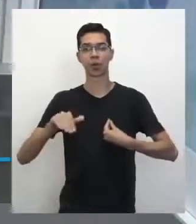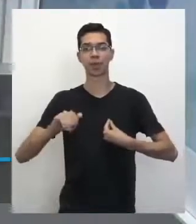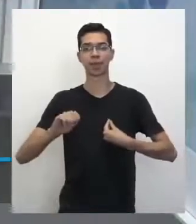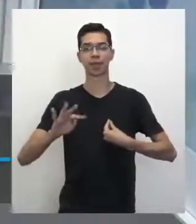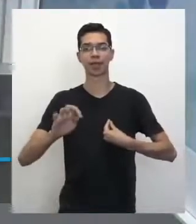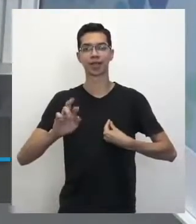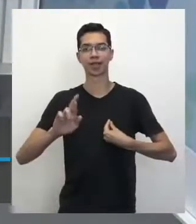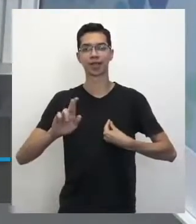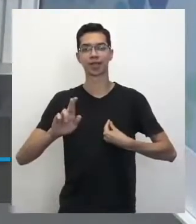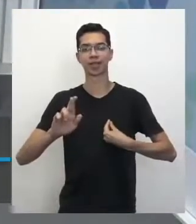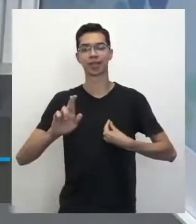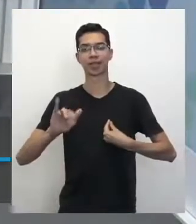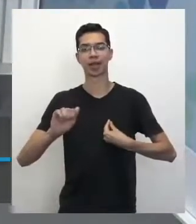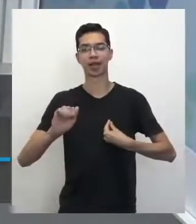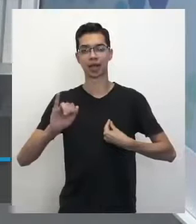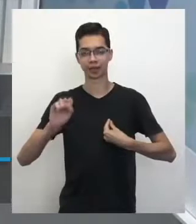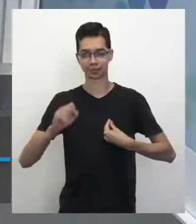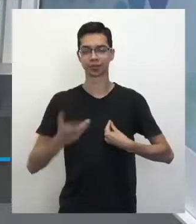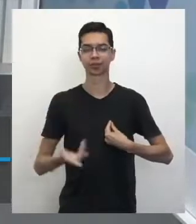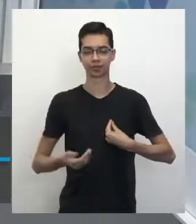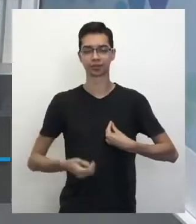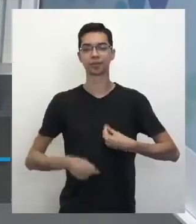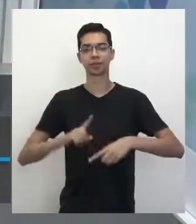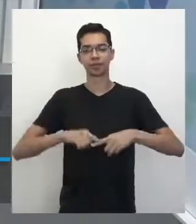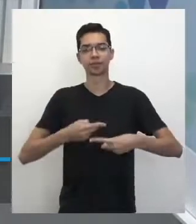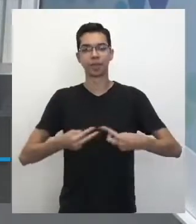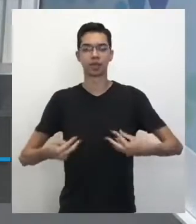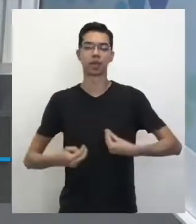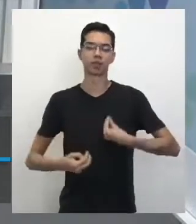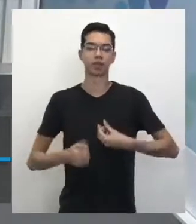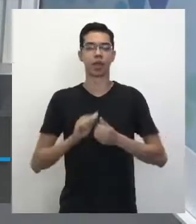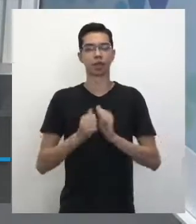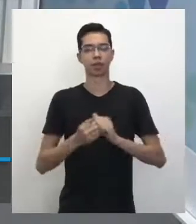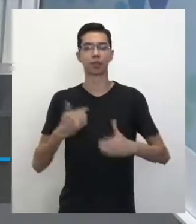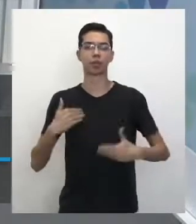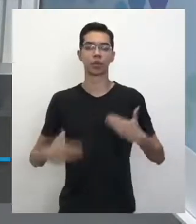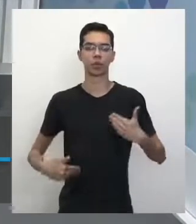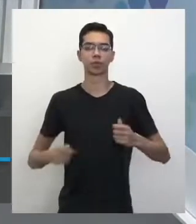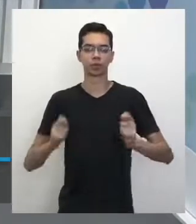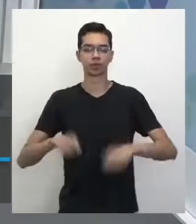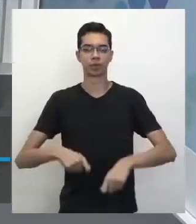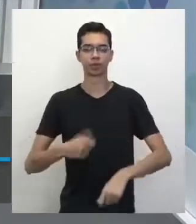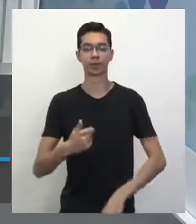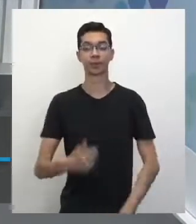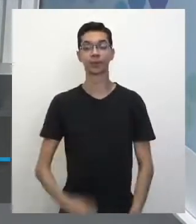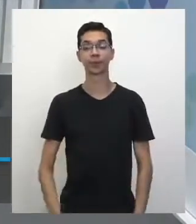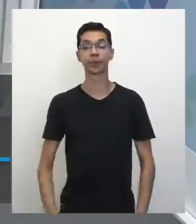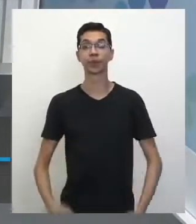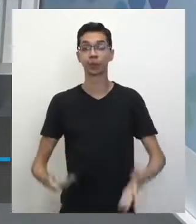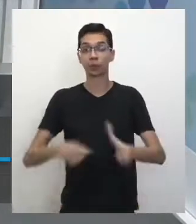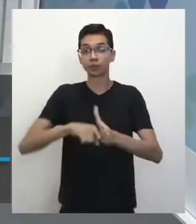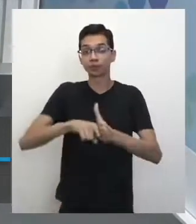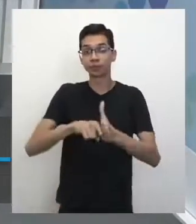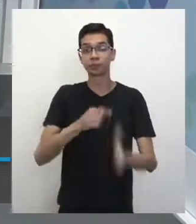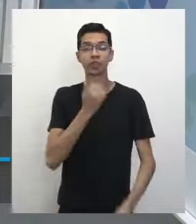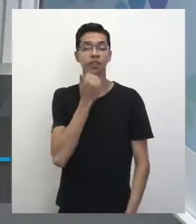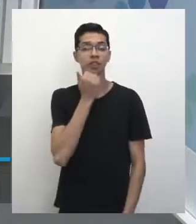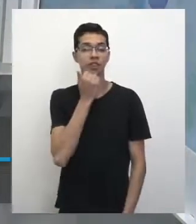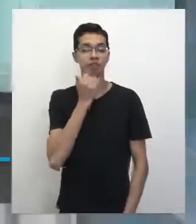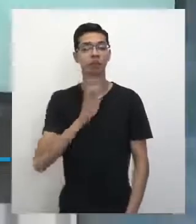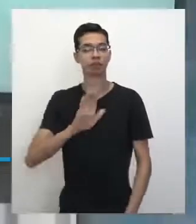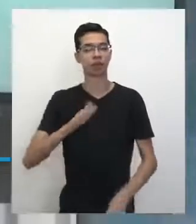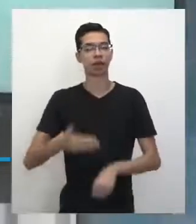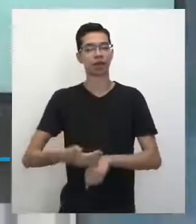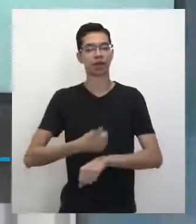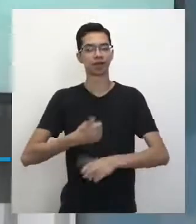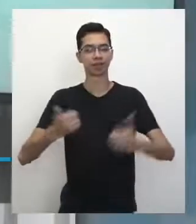Então, o pessoal aí, né, bem antenado a respeito da pesquisa científica. Então, antes da gente entrar propriamente na relação